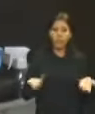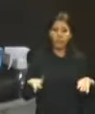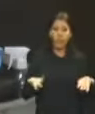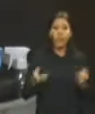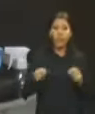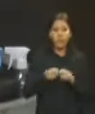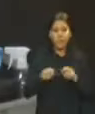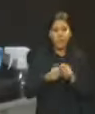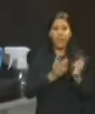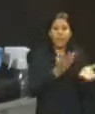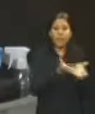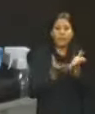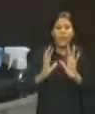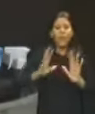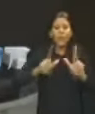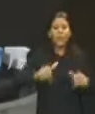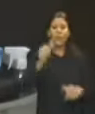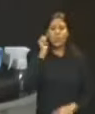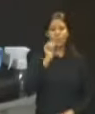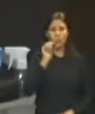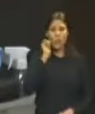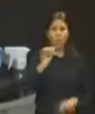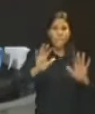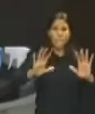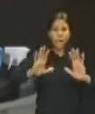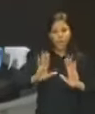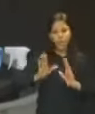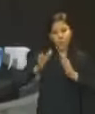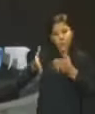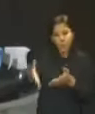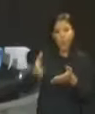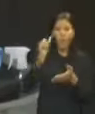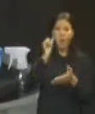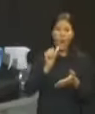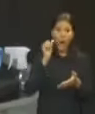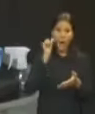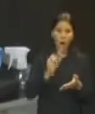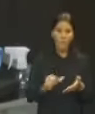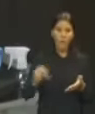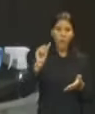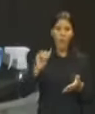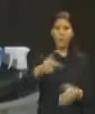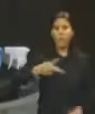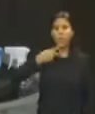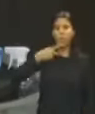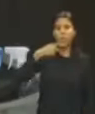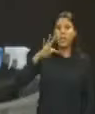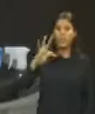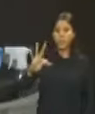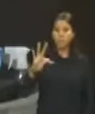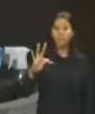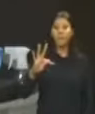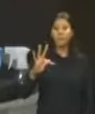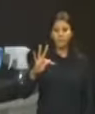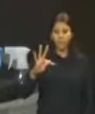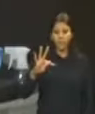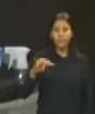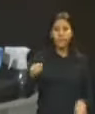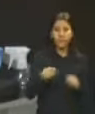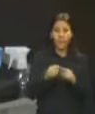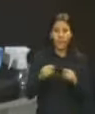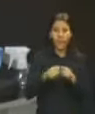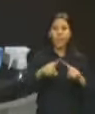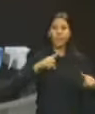mulheres em geral, mas eu vou particularizar as mulheres do Partido dos Trabalhadores e as mulheres da Democracia Socialista,